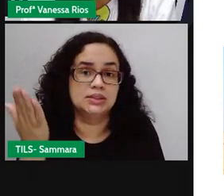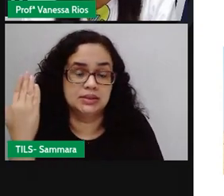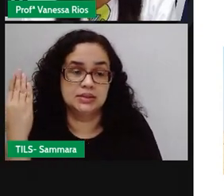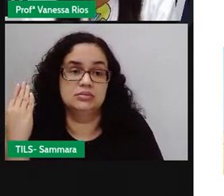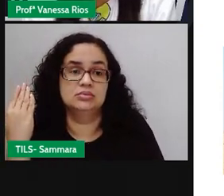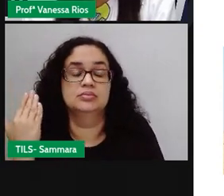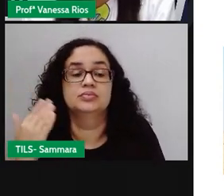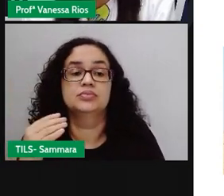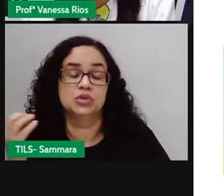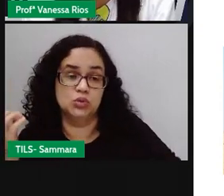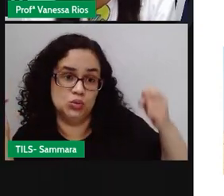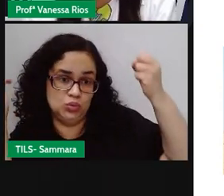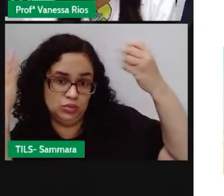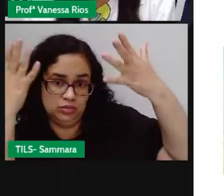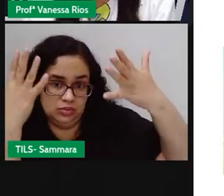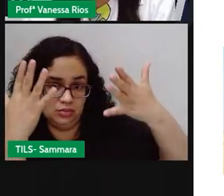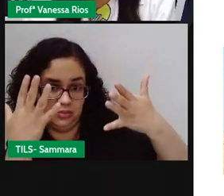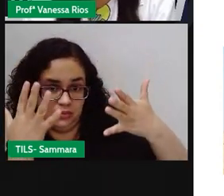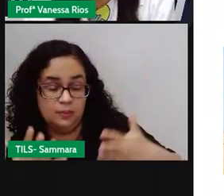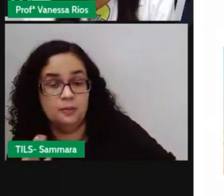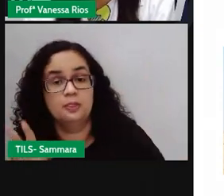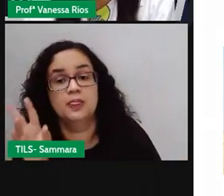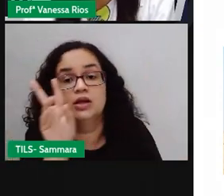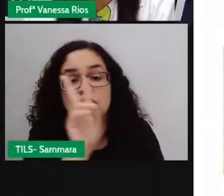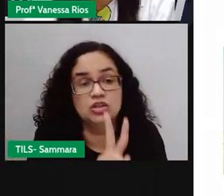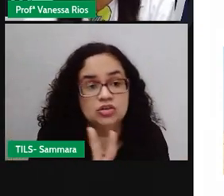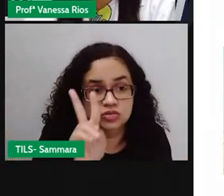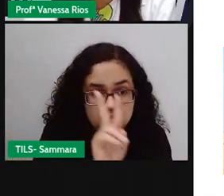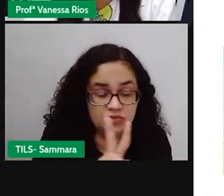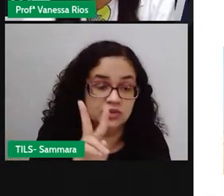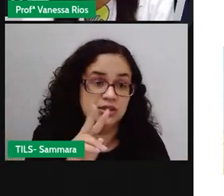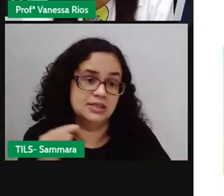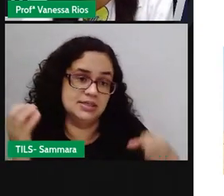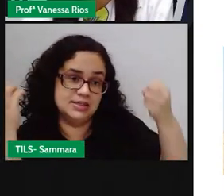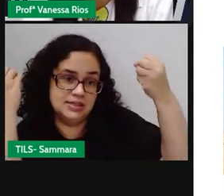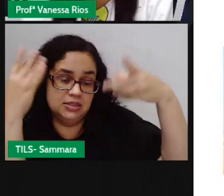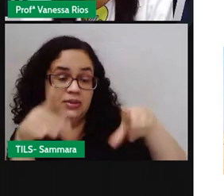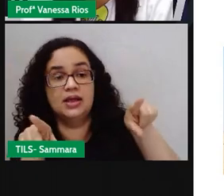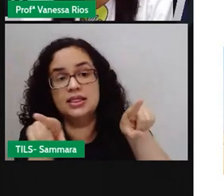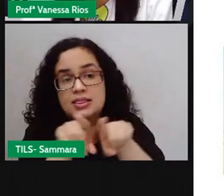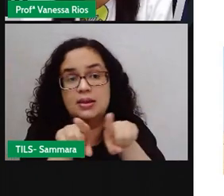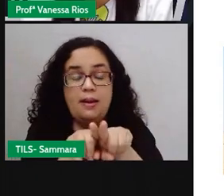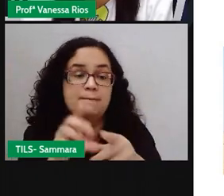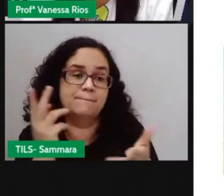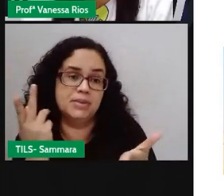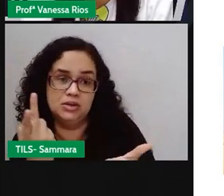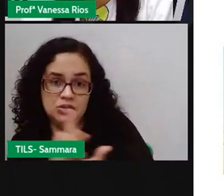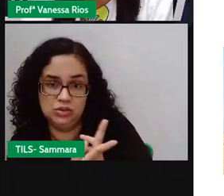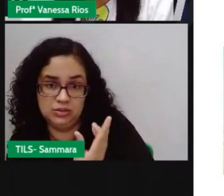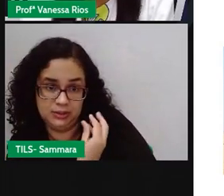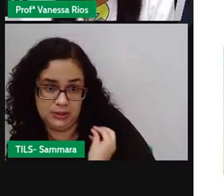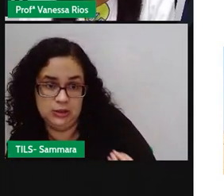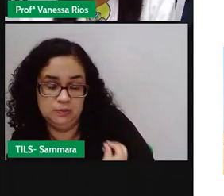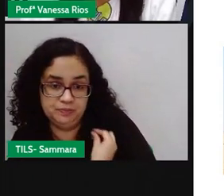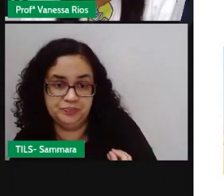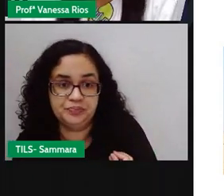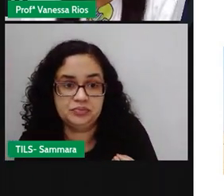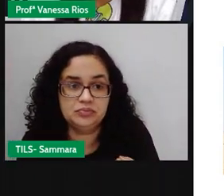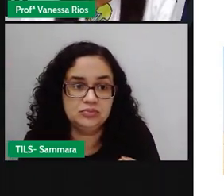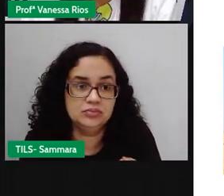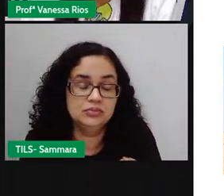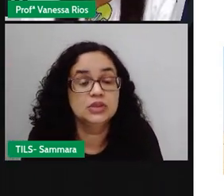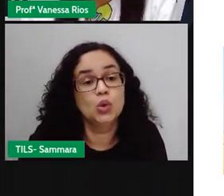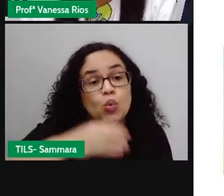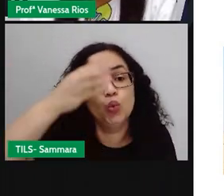para contar a história, para serem valorizadas e explicar também muita coisa que acontece em nosso presente. O